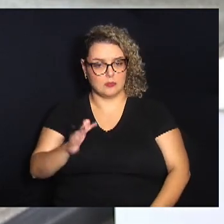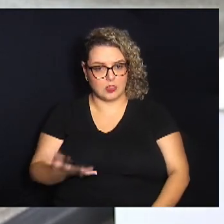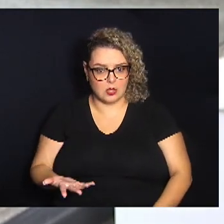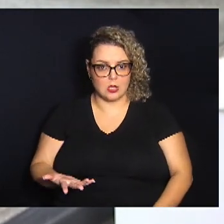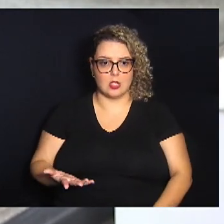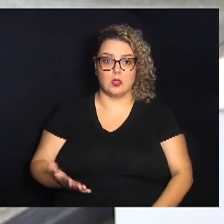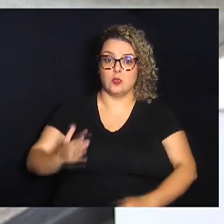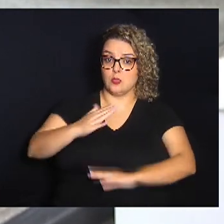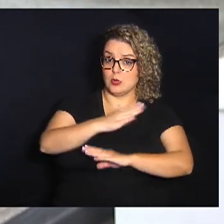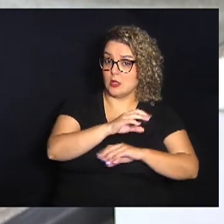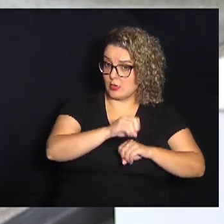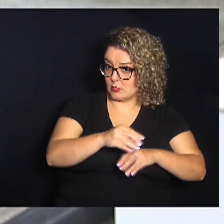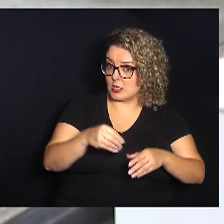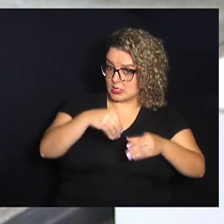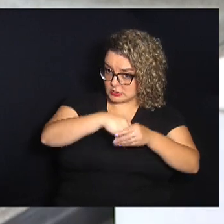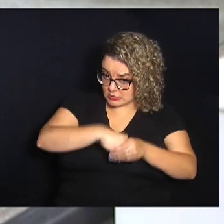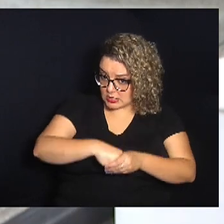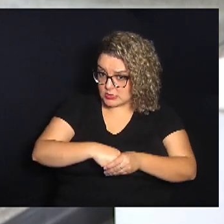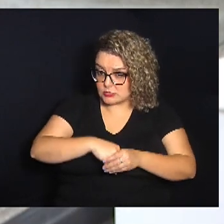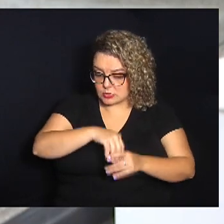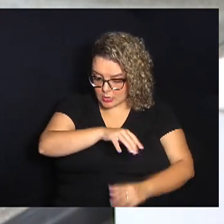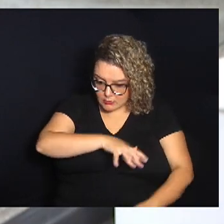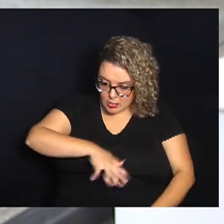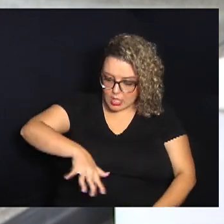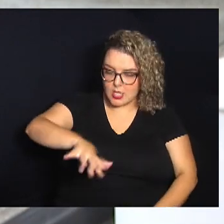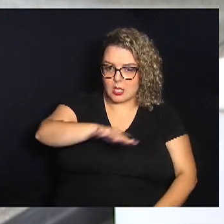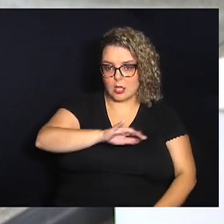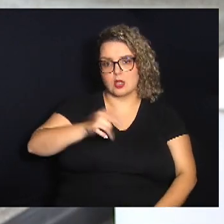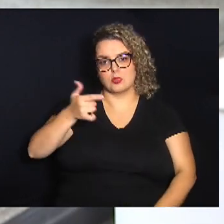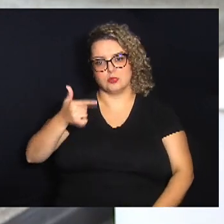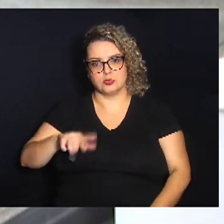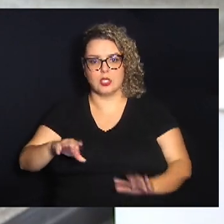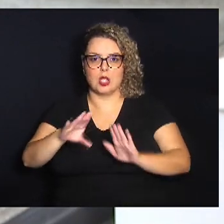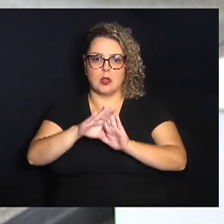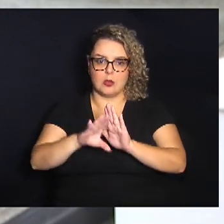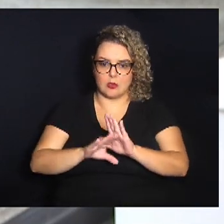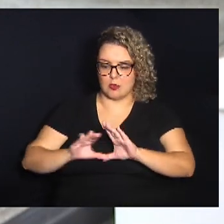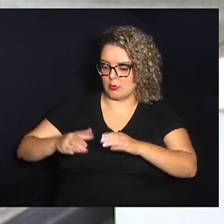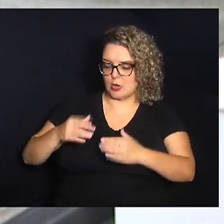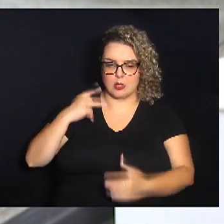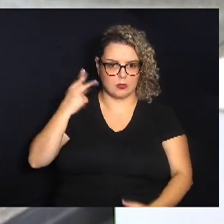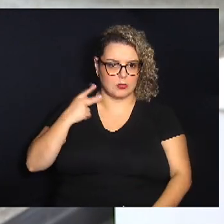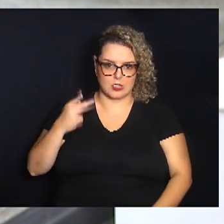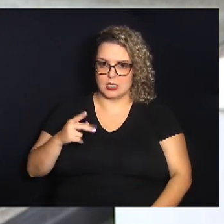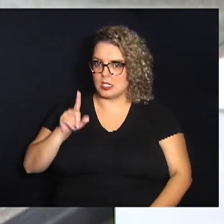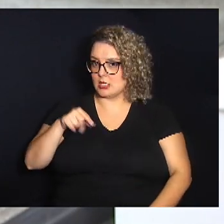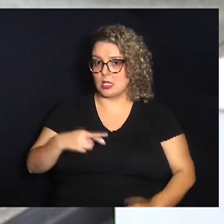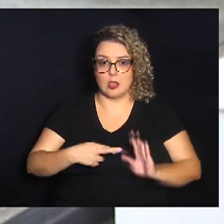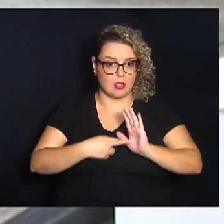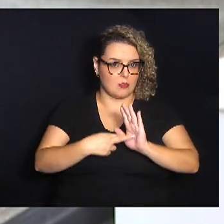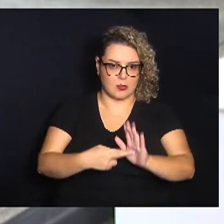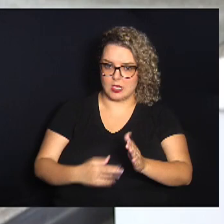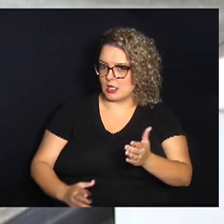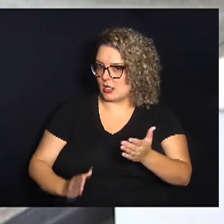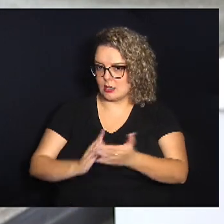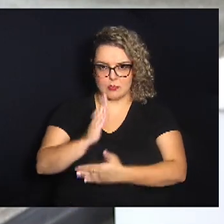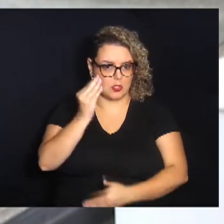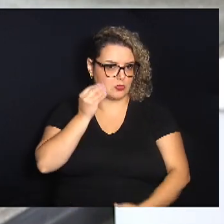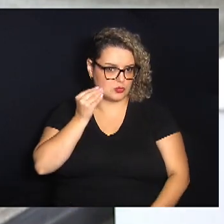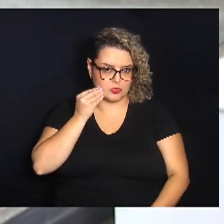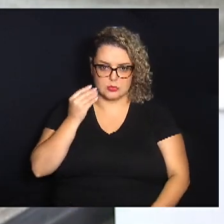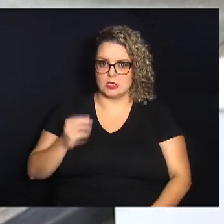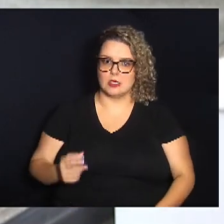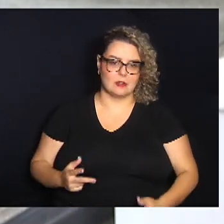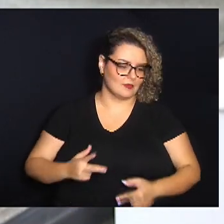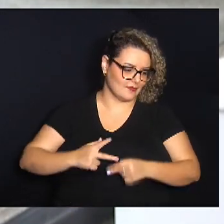Educa, obviamente nesse guarda-chuva, mantém, né, a programação do Parlamento Jovem, que é uma referência já provada, testada,